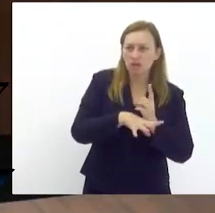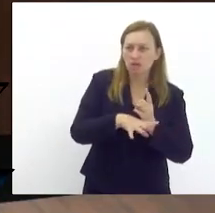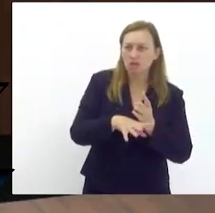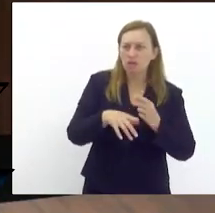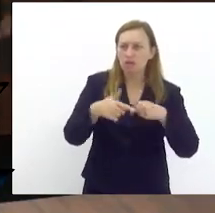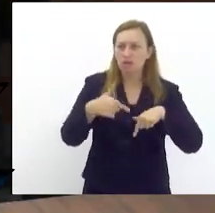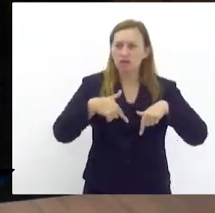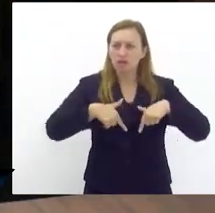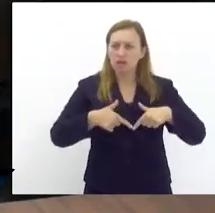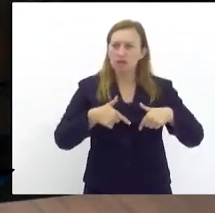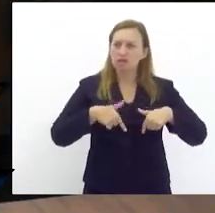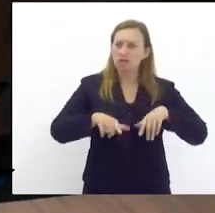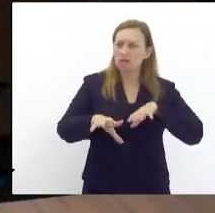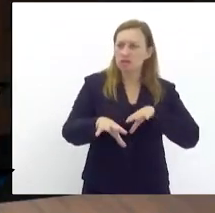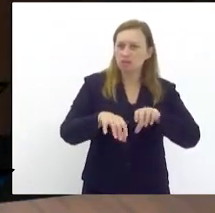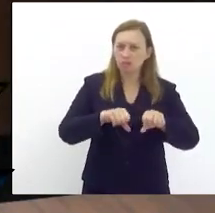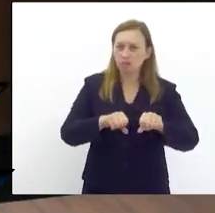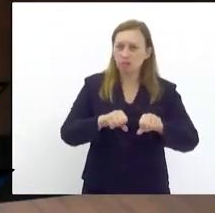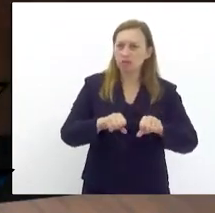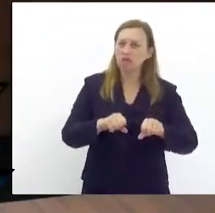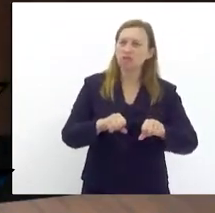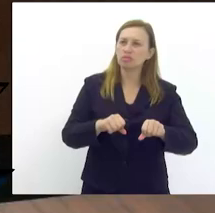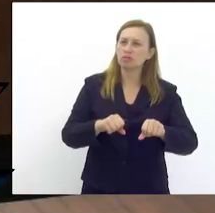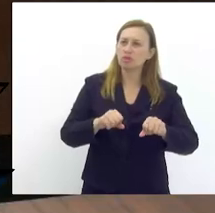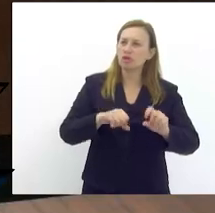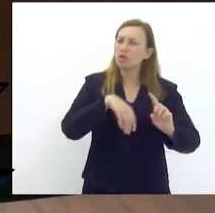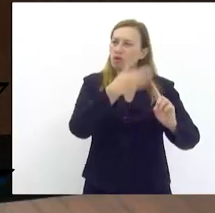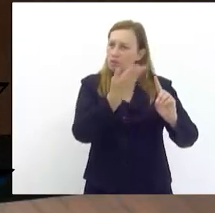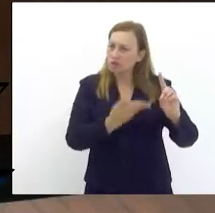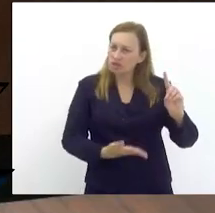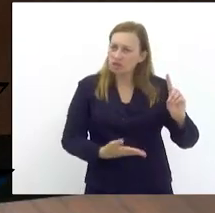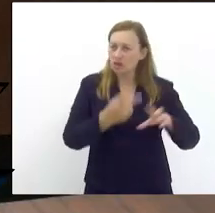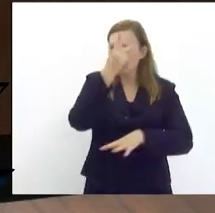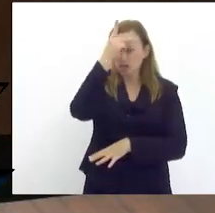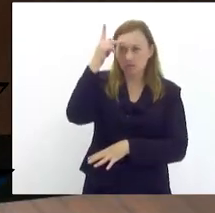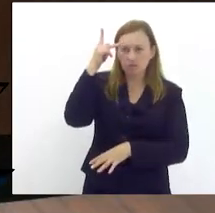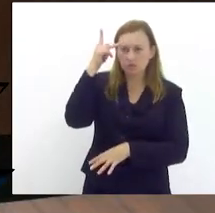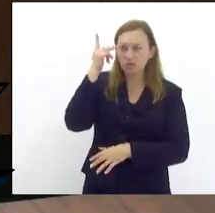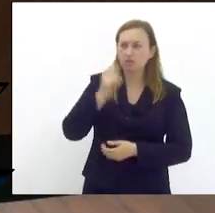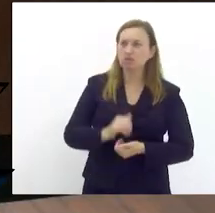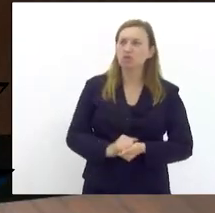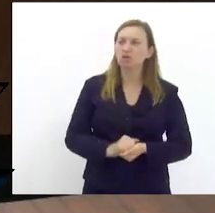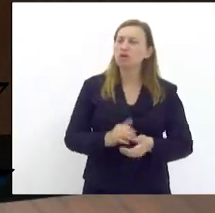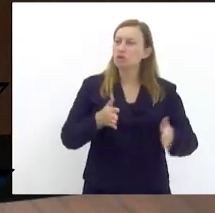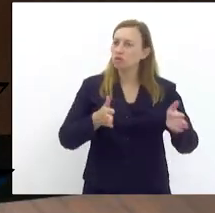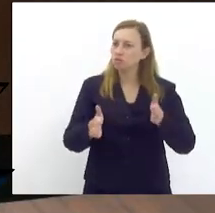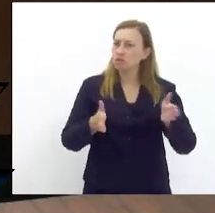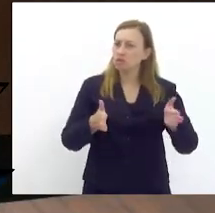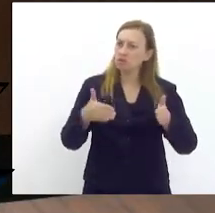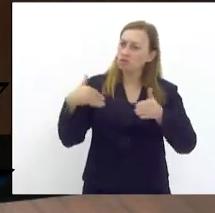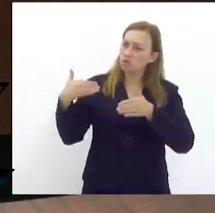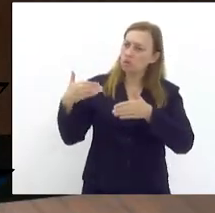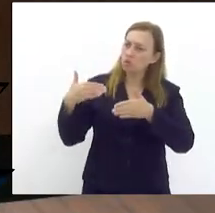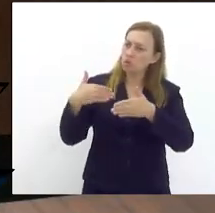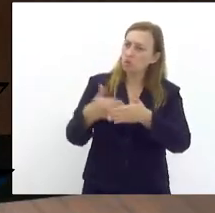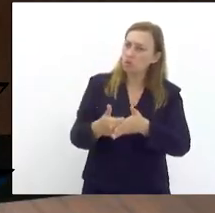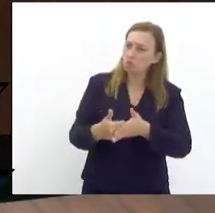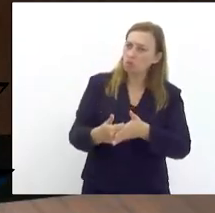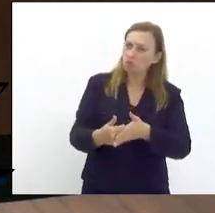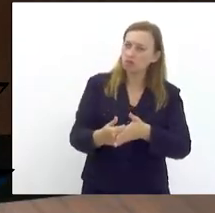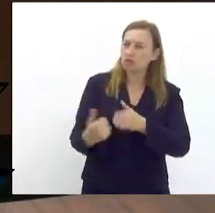nós iremos homenagear as pessoas que durante longo período esteve